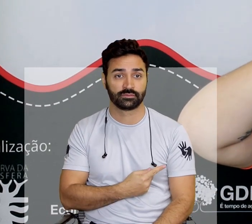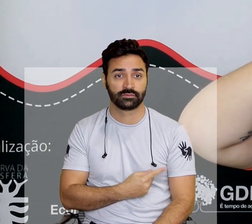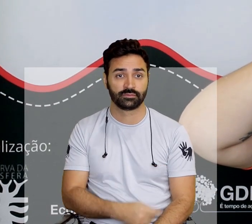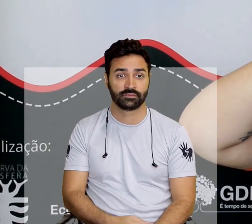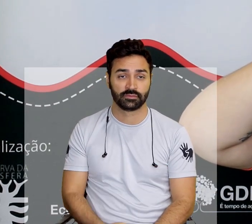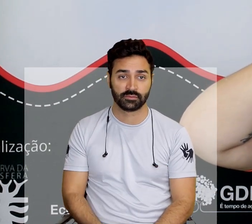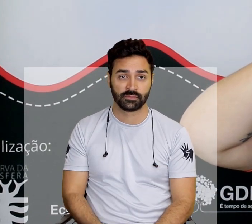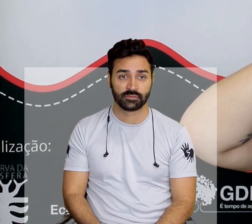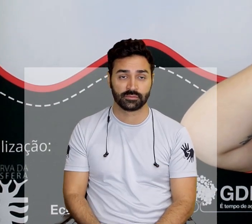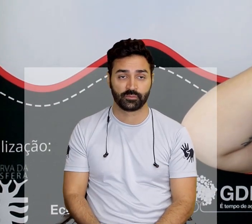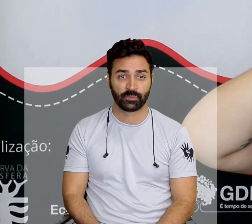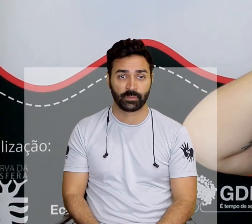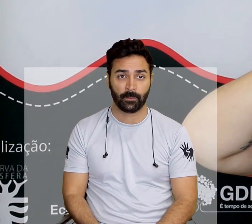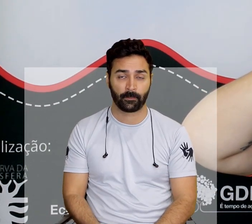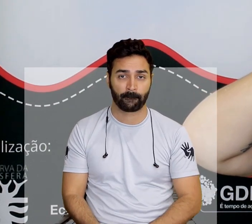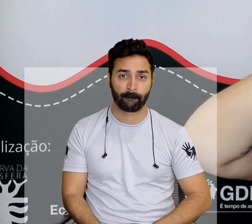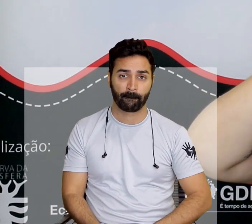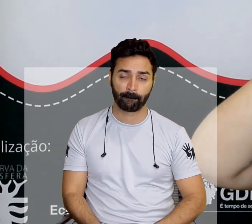netos.